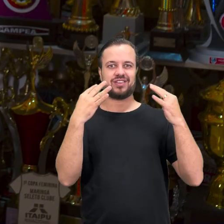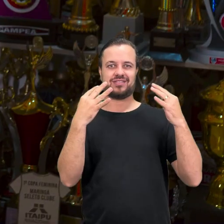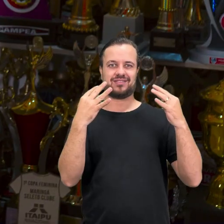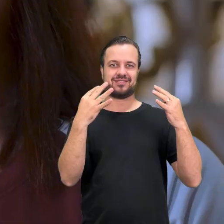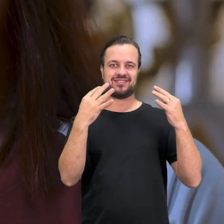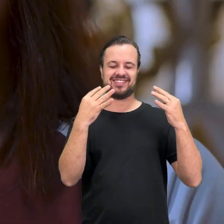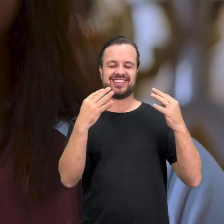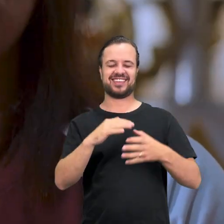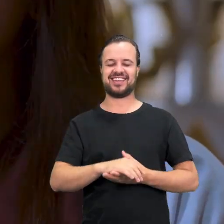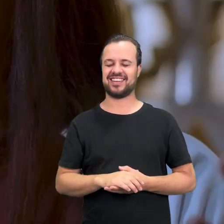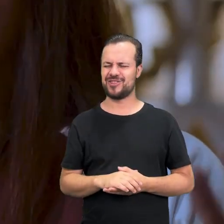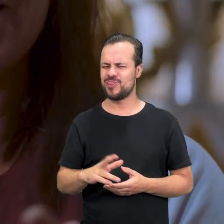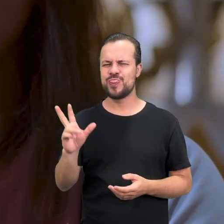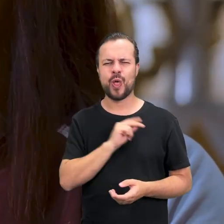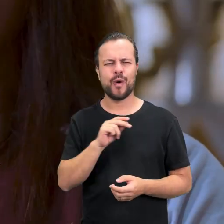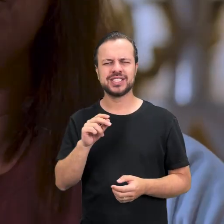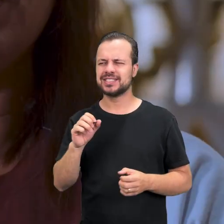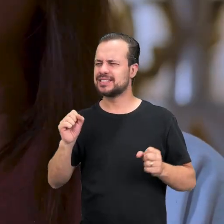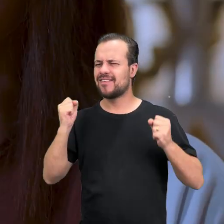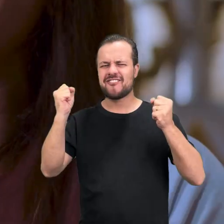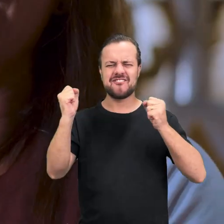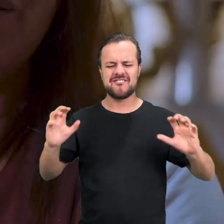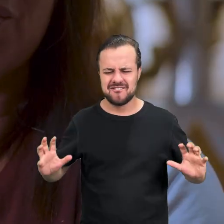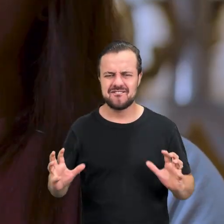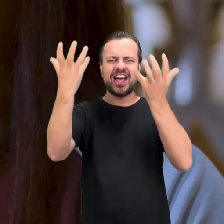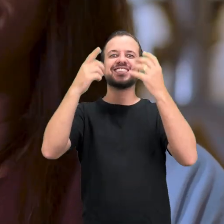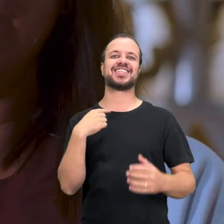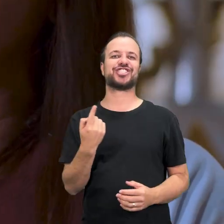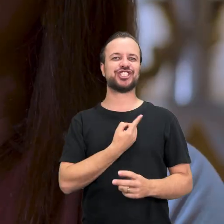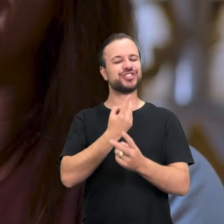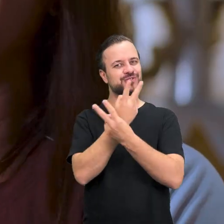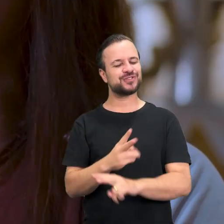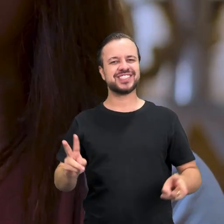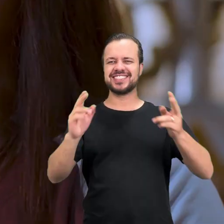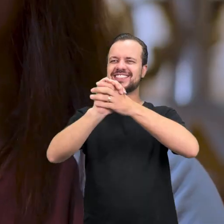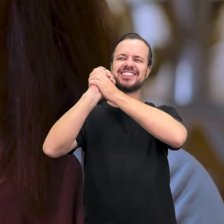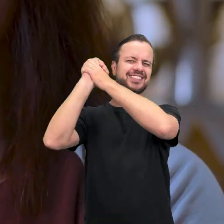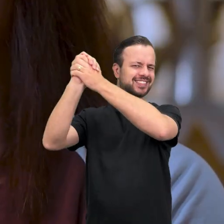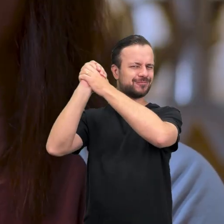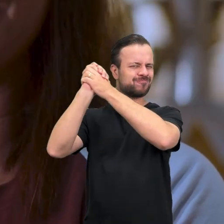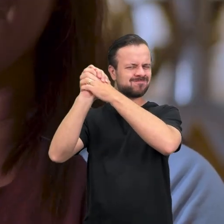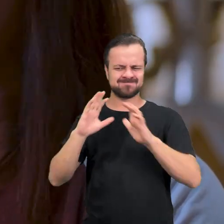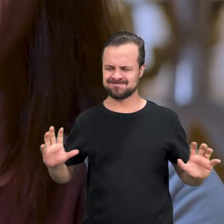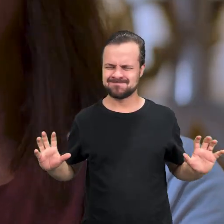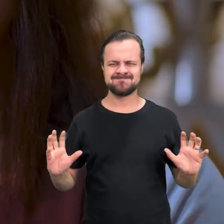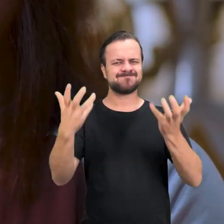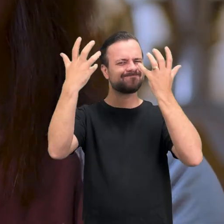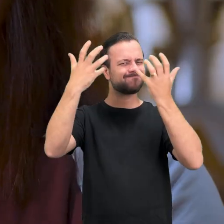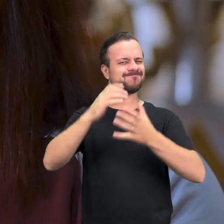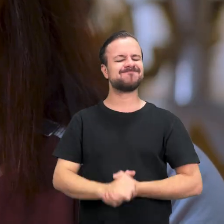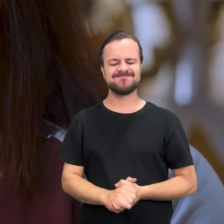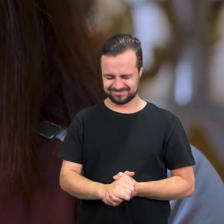público. E aí foi aquela coisa, euforia. Quando nós ganhamos, meu Deus, a festa foi assim, inesquecível.